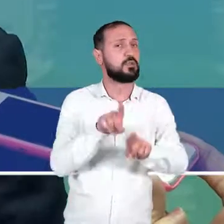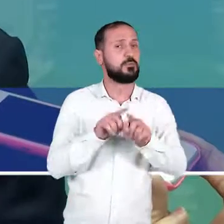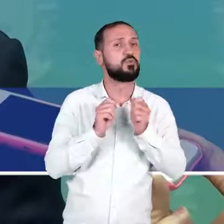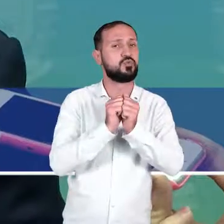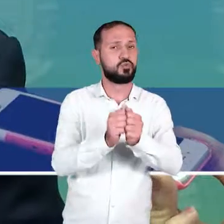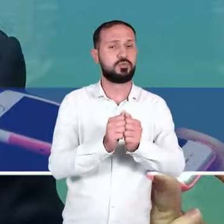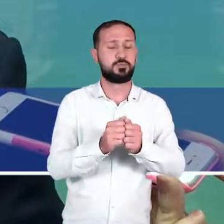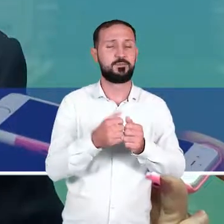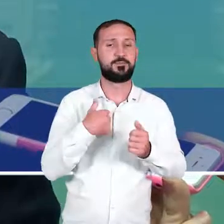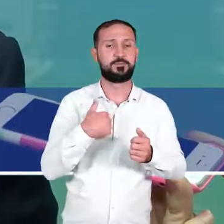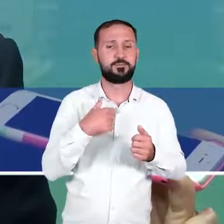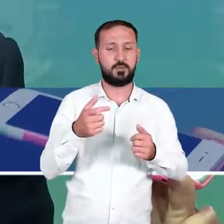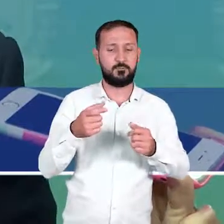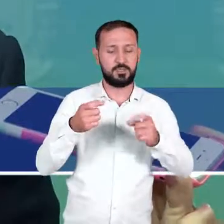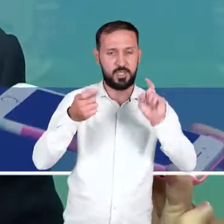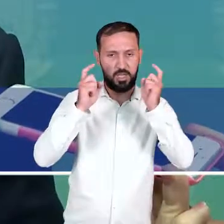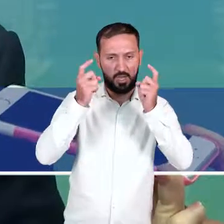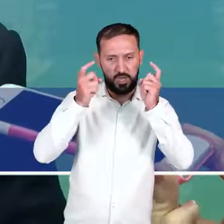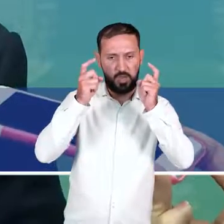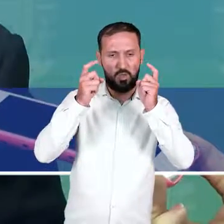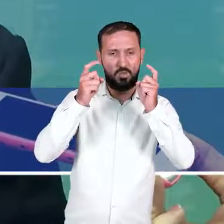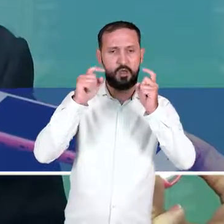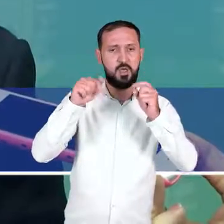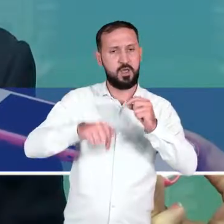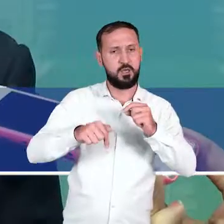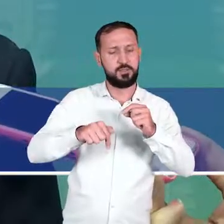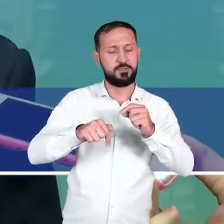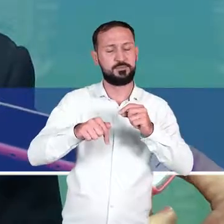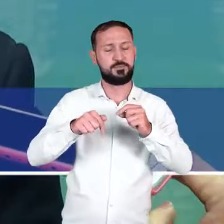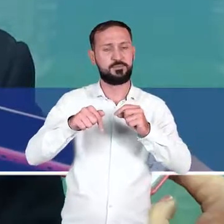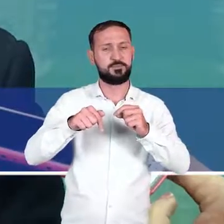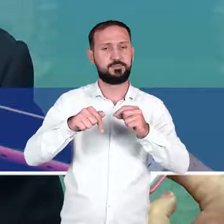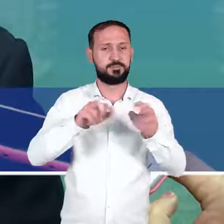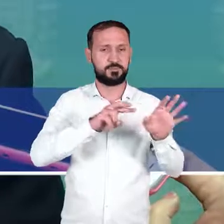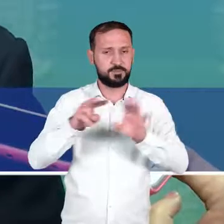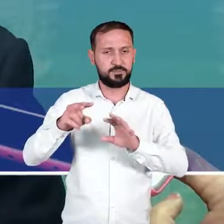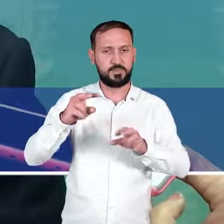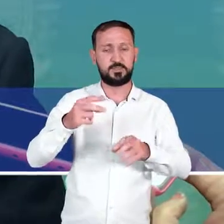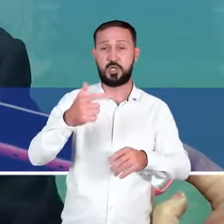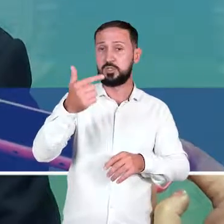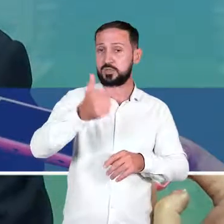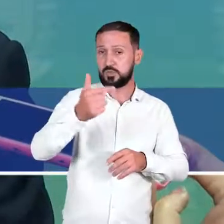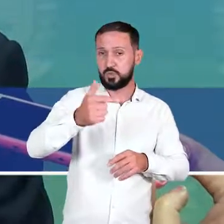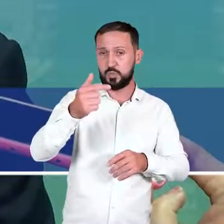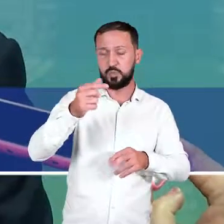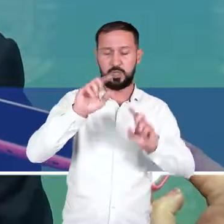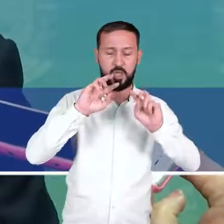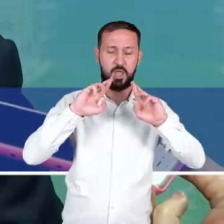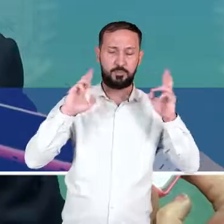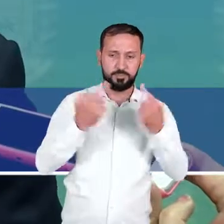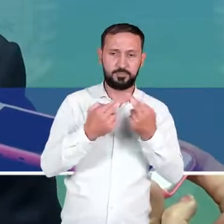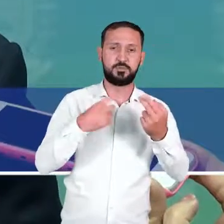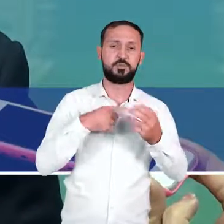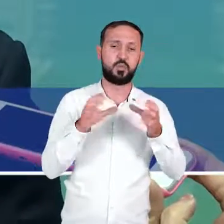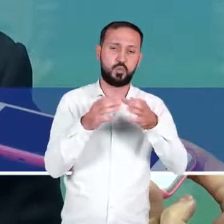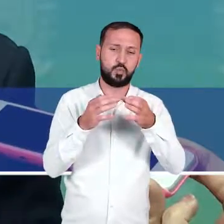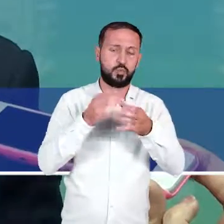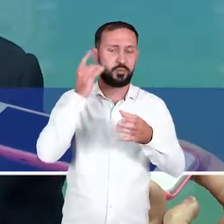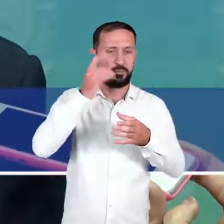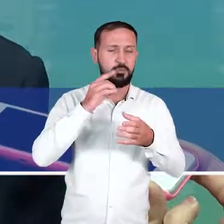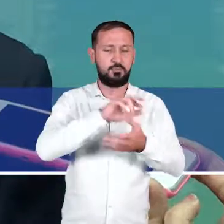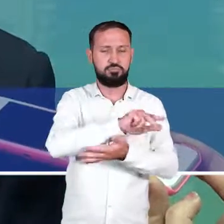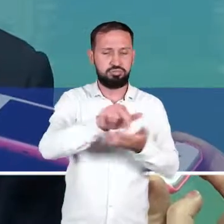Então, estivemos essa reunião essa semana, é a nossa segunda reunião, criamos uma frente parlamentar